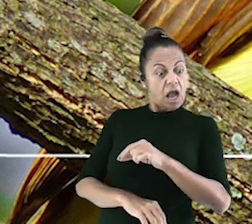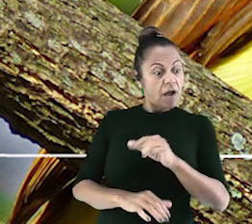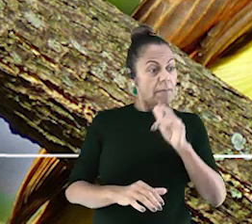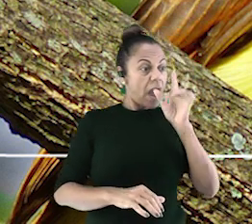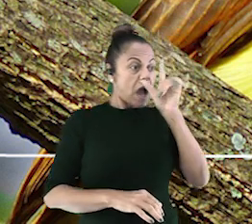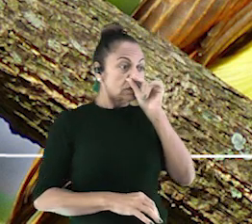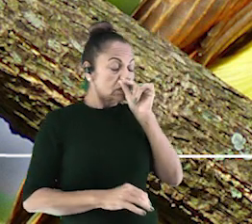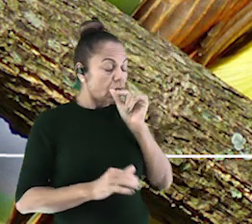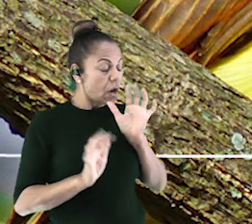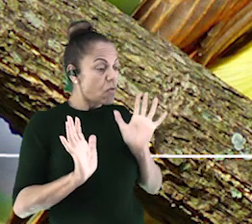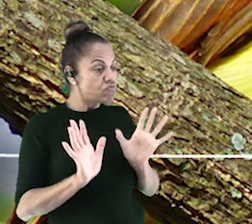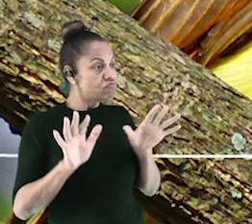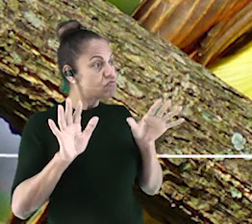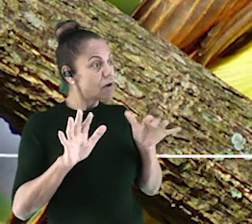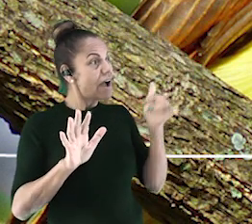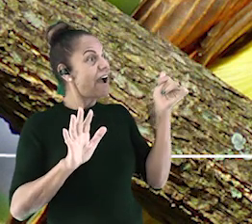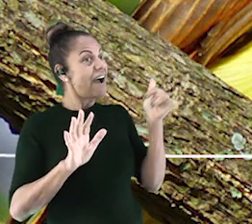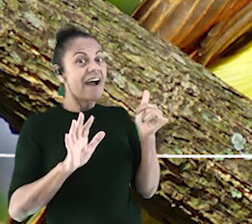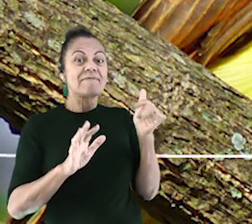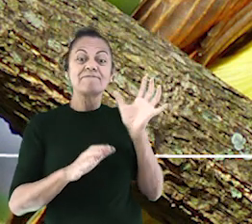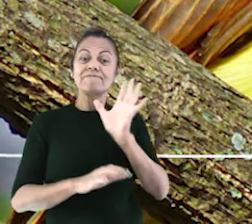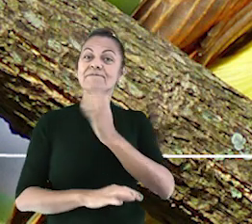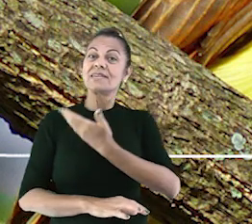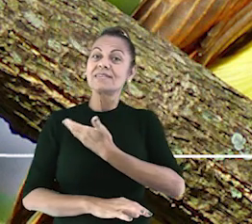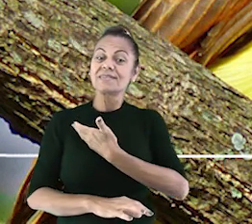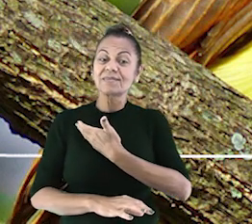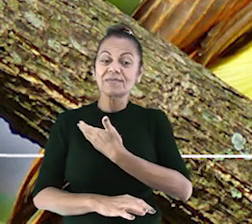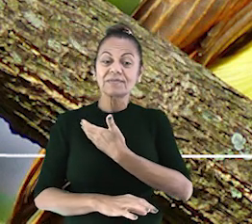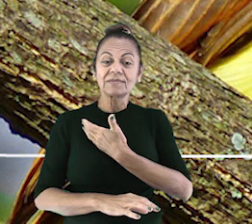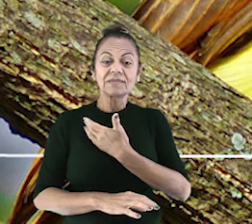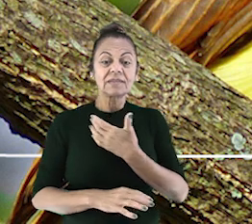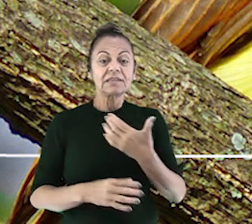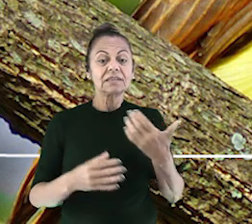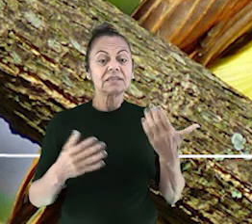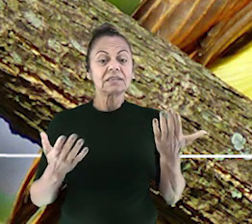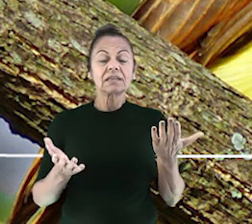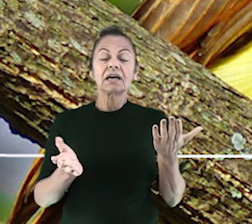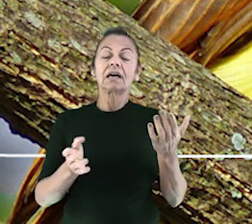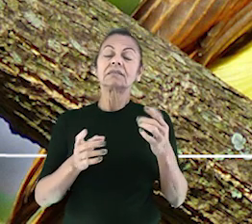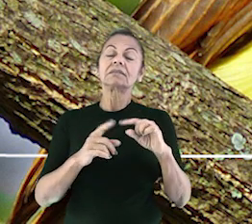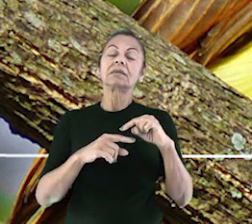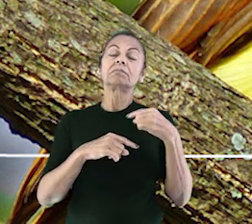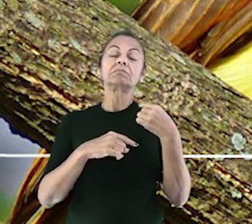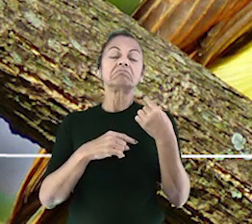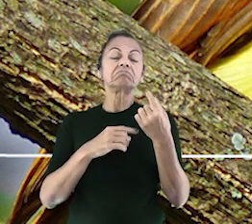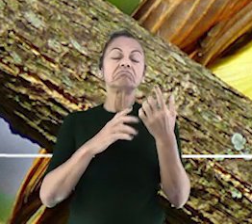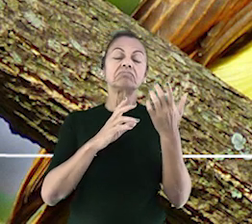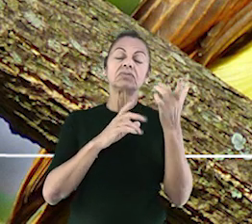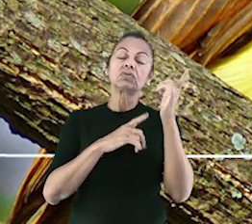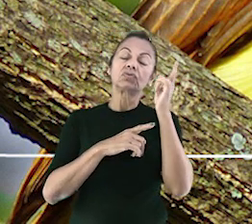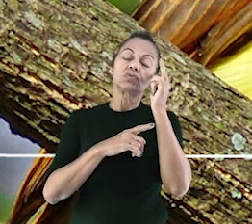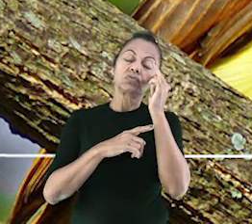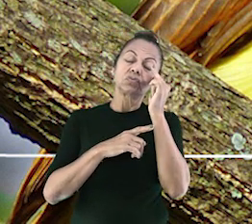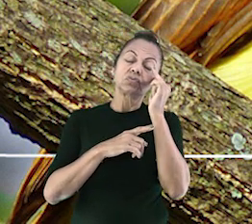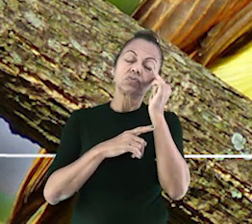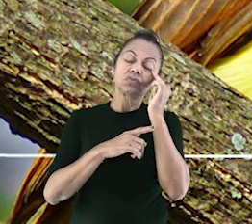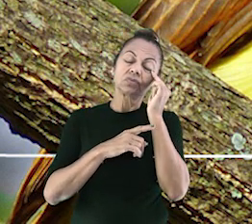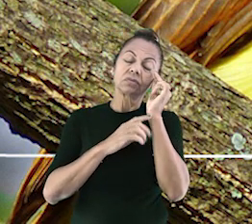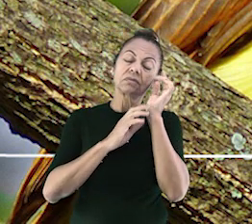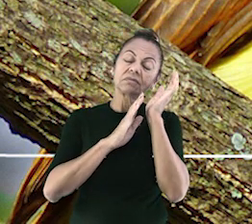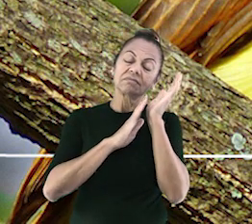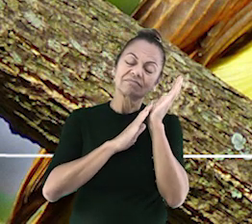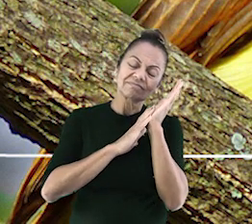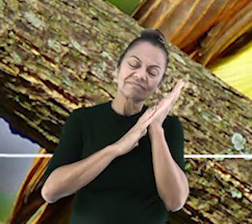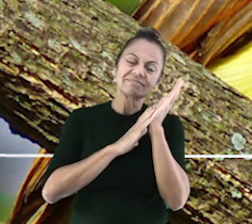gentileza do seu novo amigo. E agora, professor. acabou pegando no